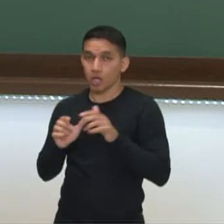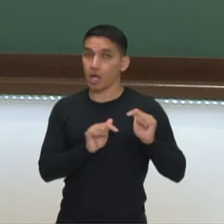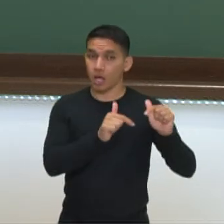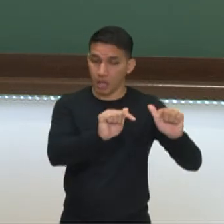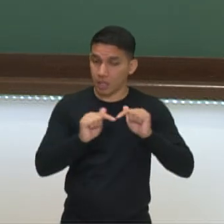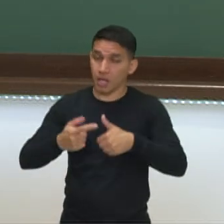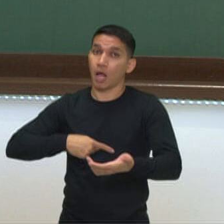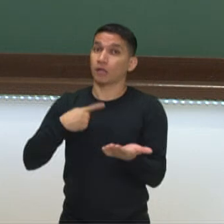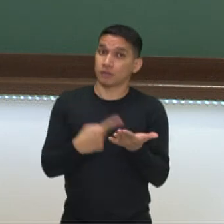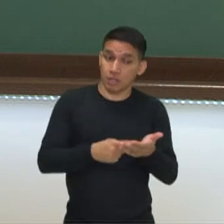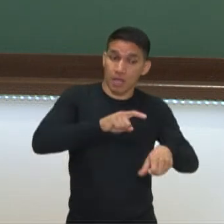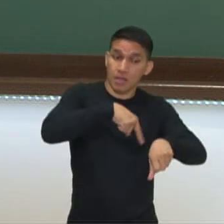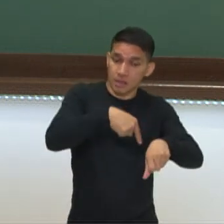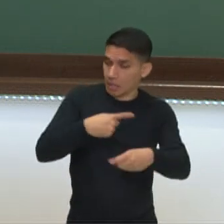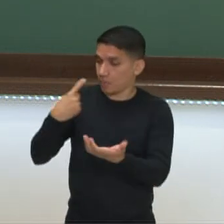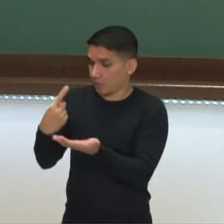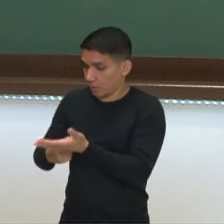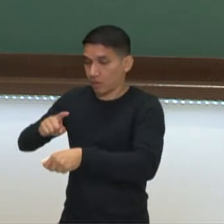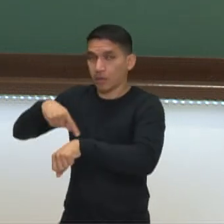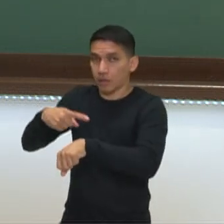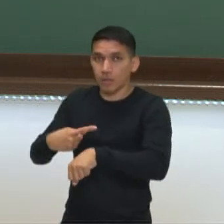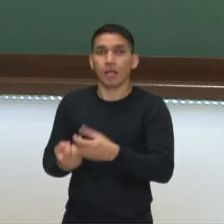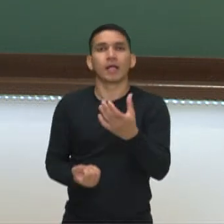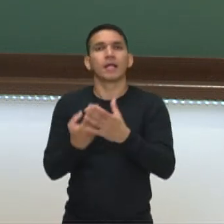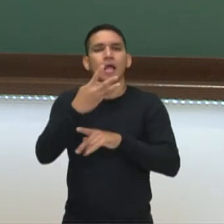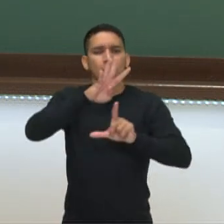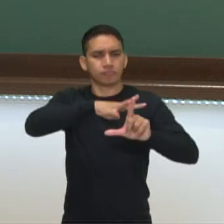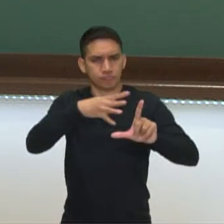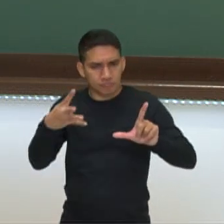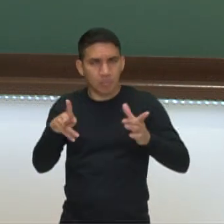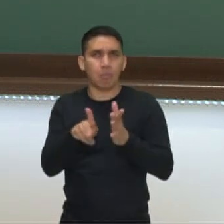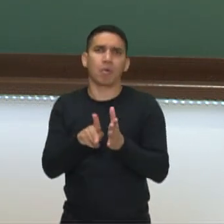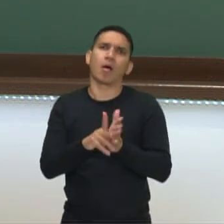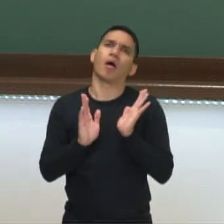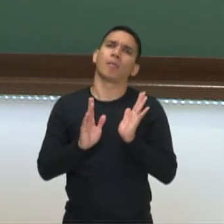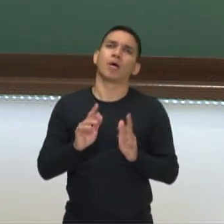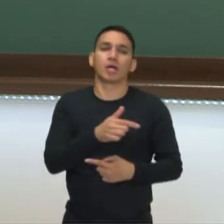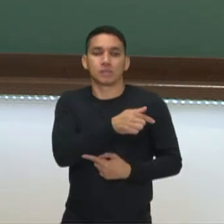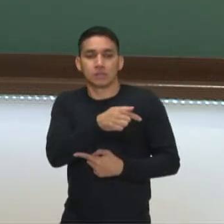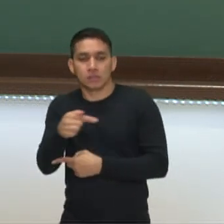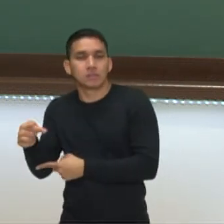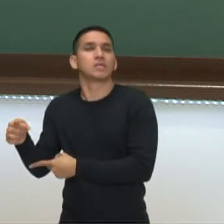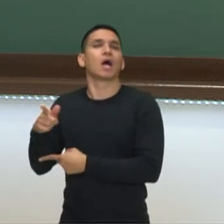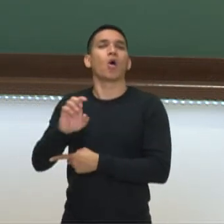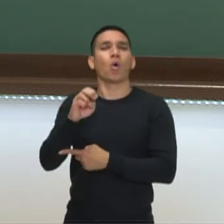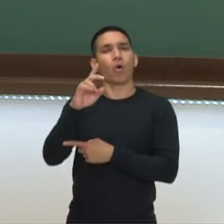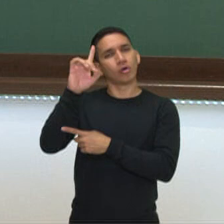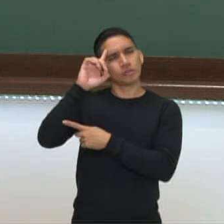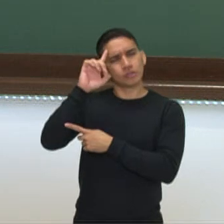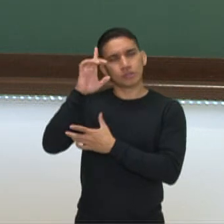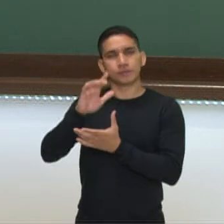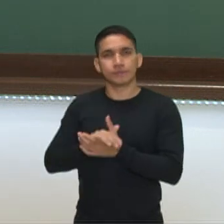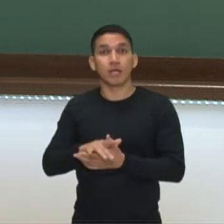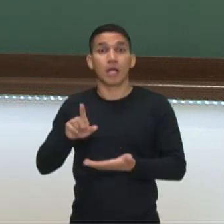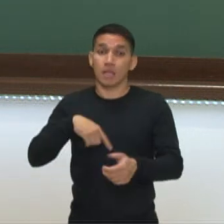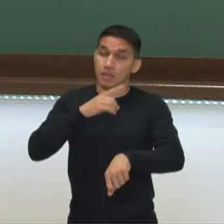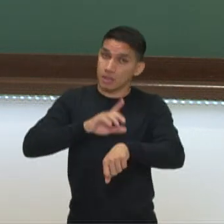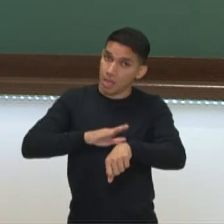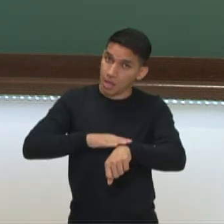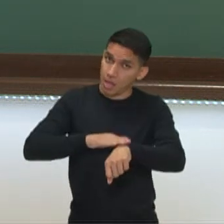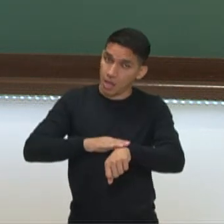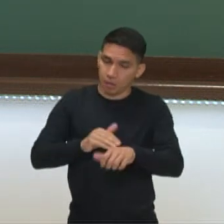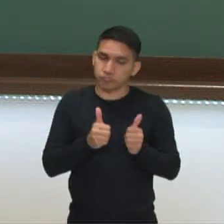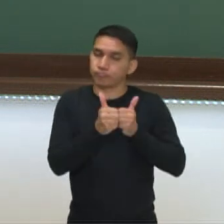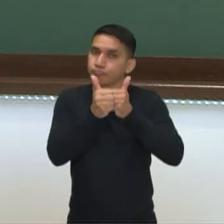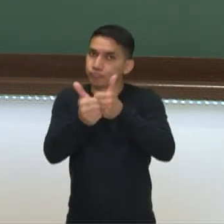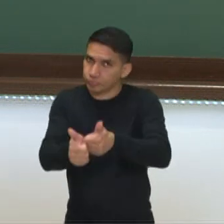cada tarefa, elabore uma agenda, né, diária, semanal e tempo e disciplina para cumprir a sua agenda. Lembra